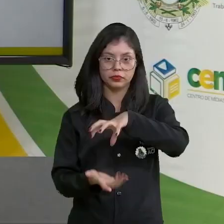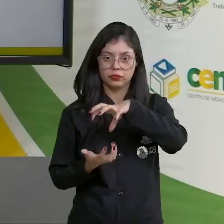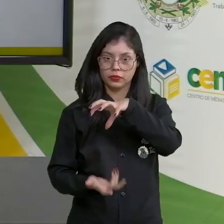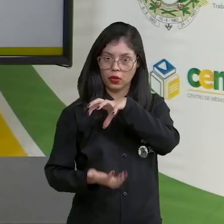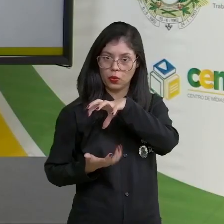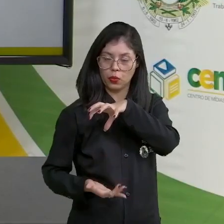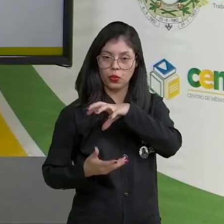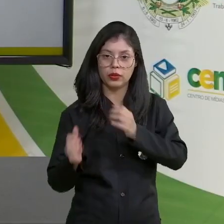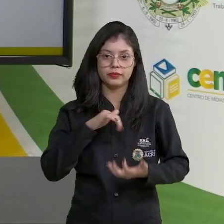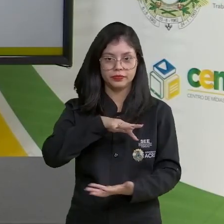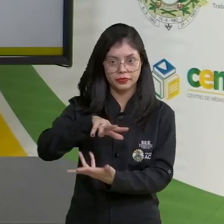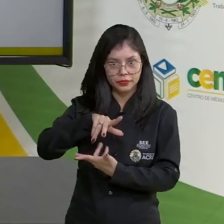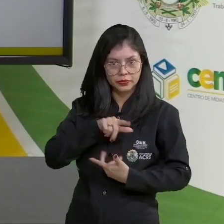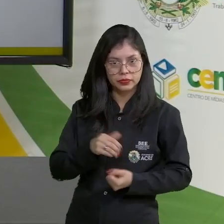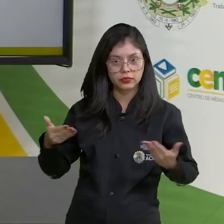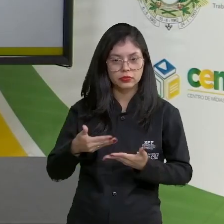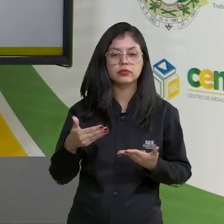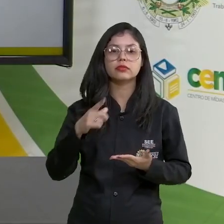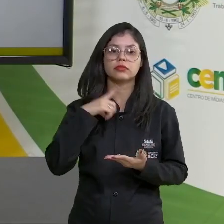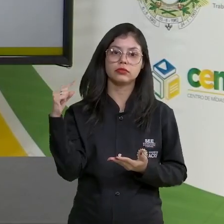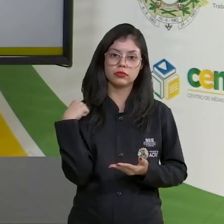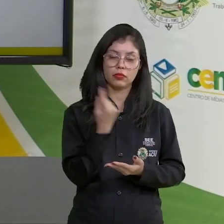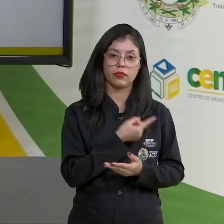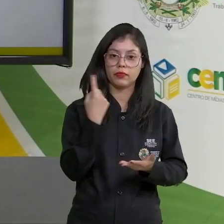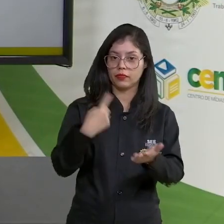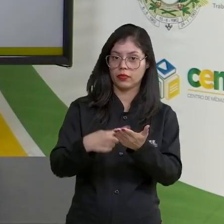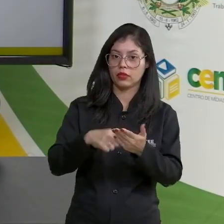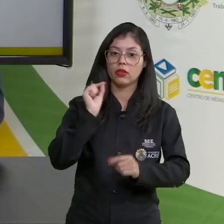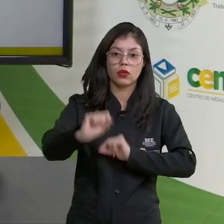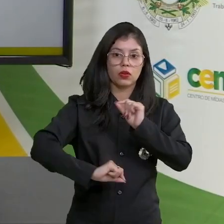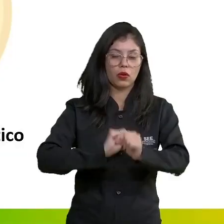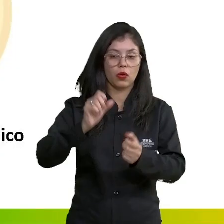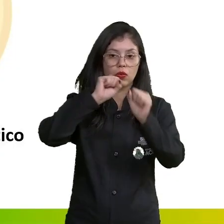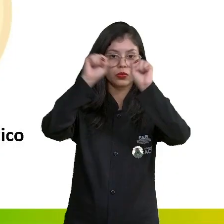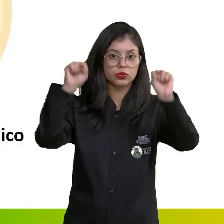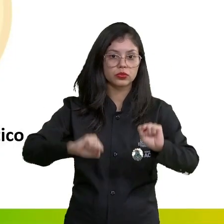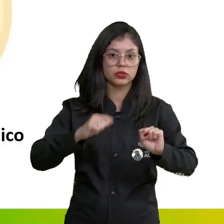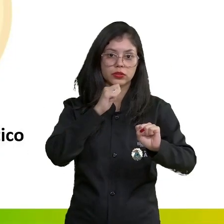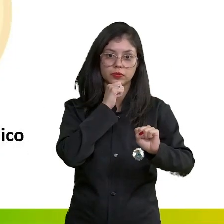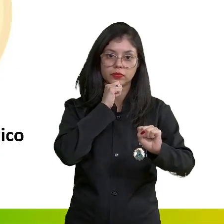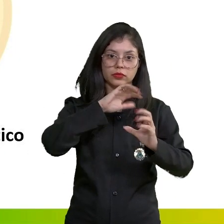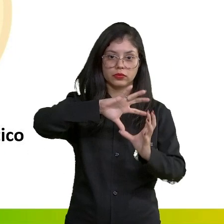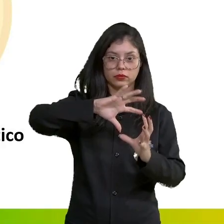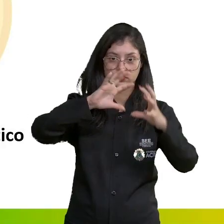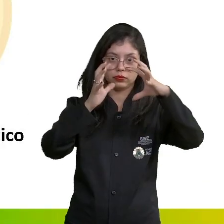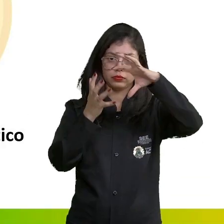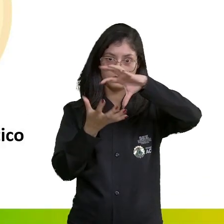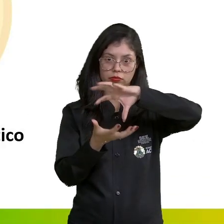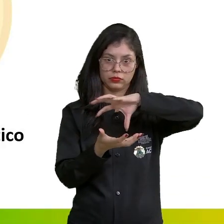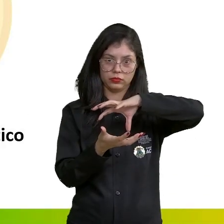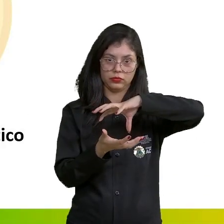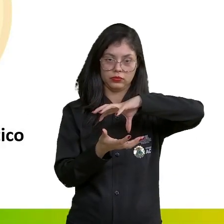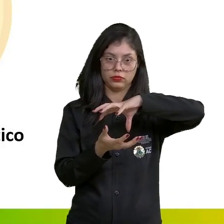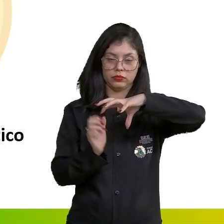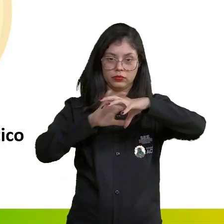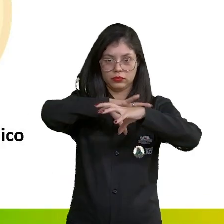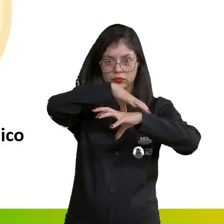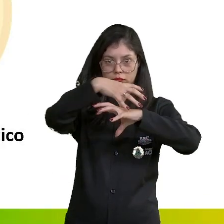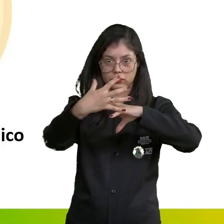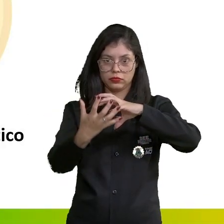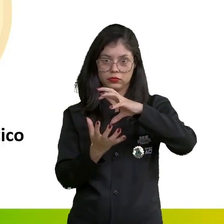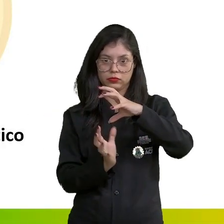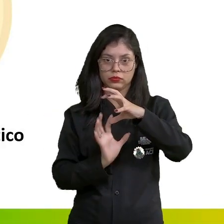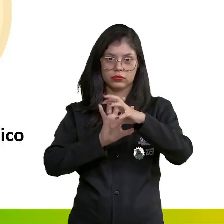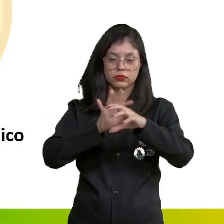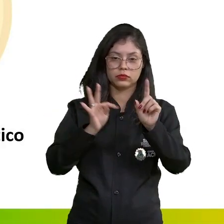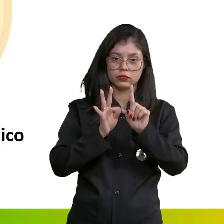falar da nossa Terra. A Terra ela é considerada o quê? Um sistema térmico quase fechado. Olha aí, ó. Por que quase